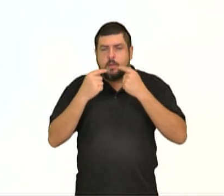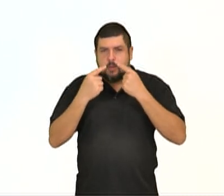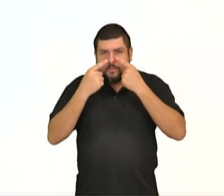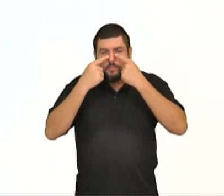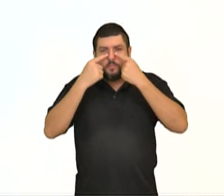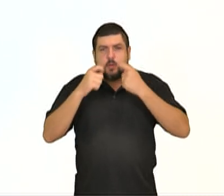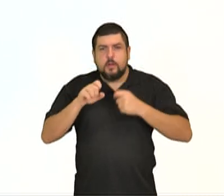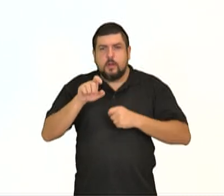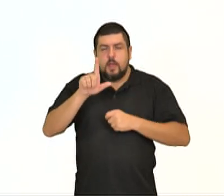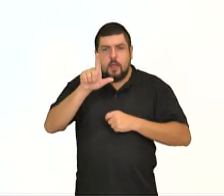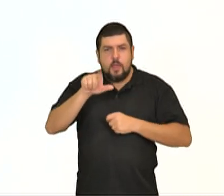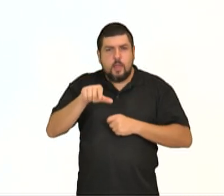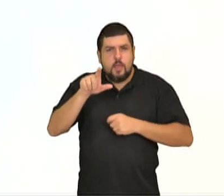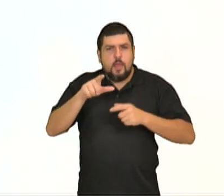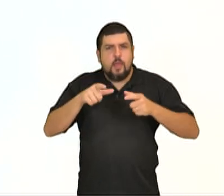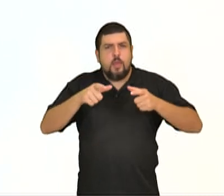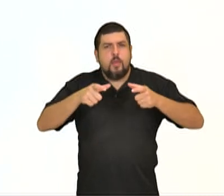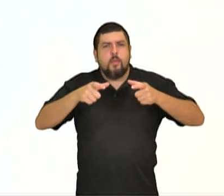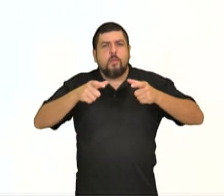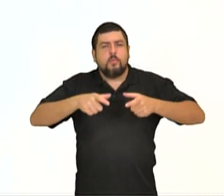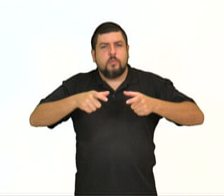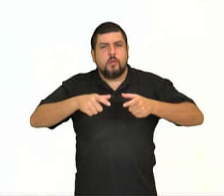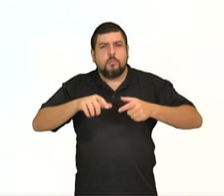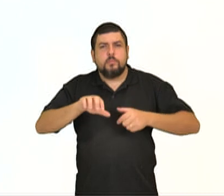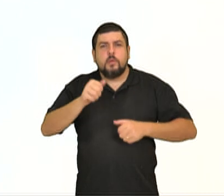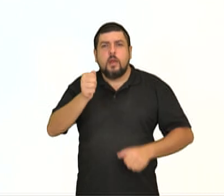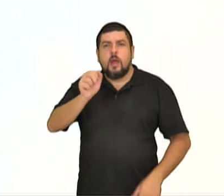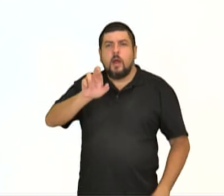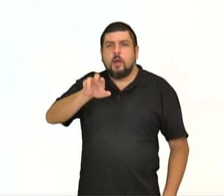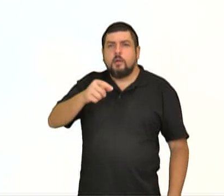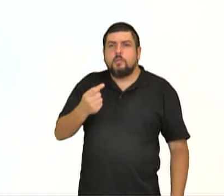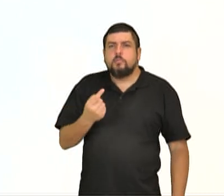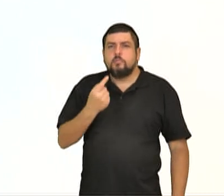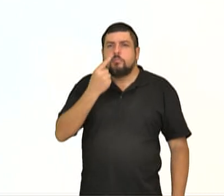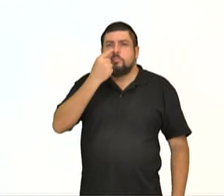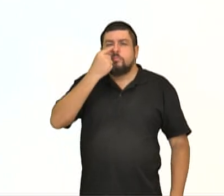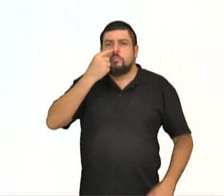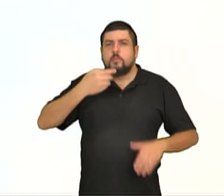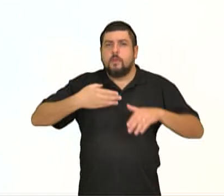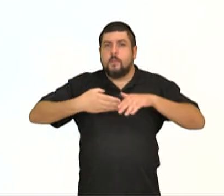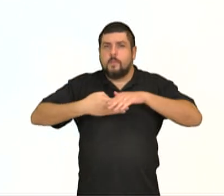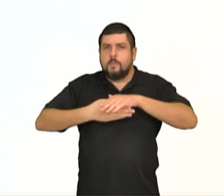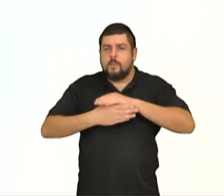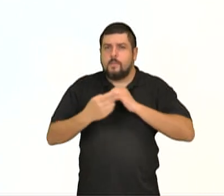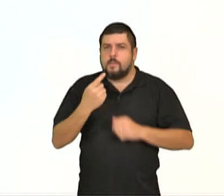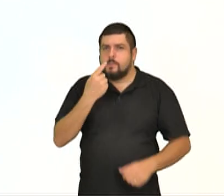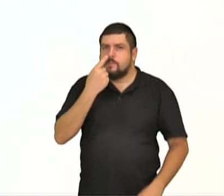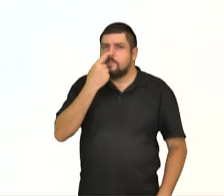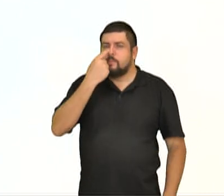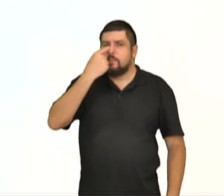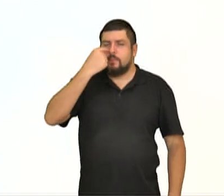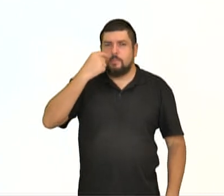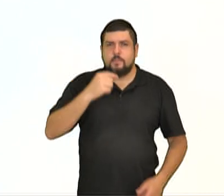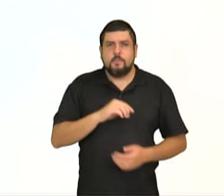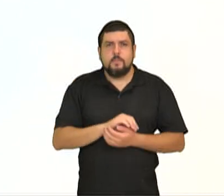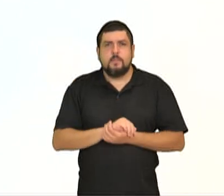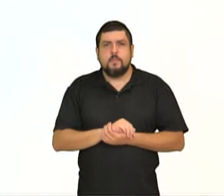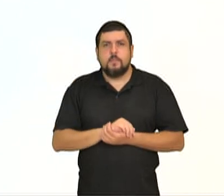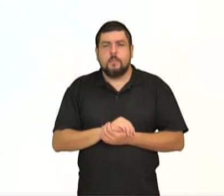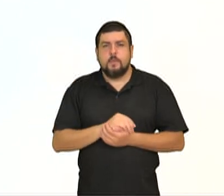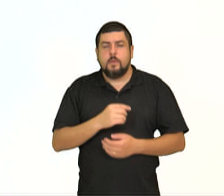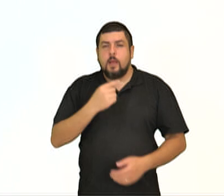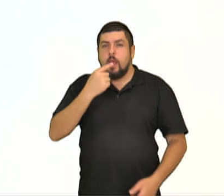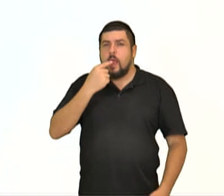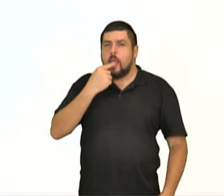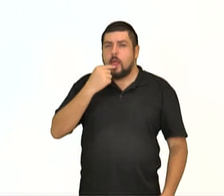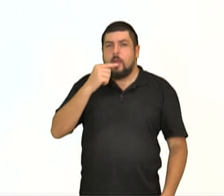o local por onde acontece a entrada do ar, né? Por onde deveria ser a entrada do ar. A boca